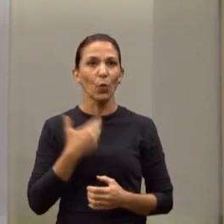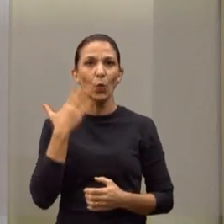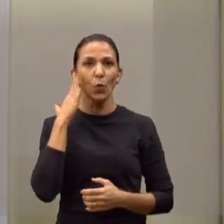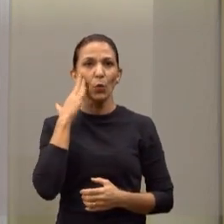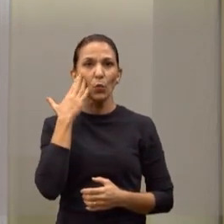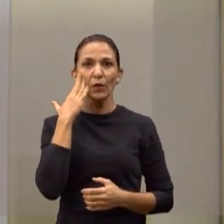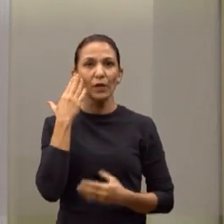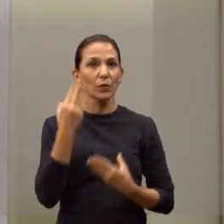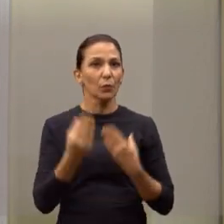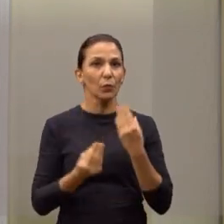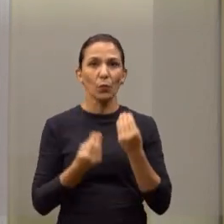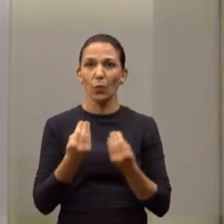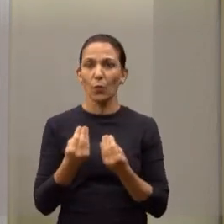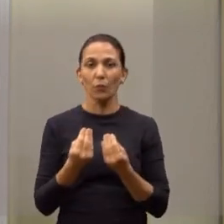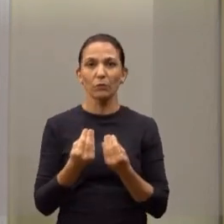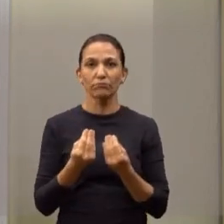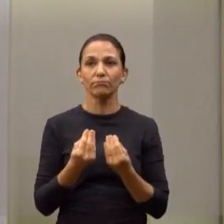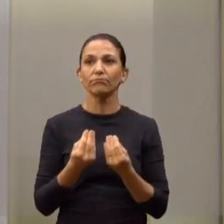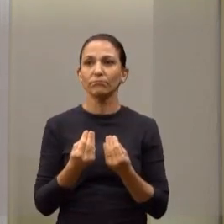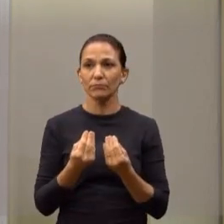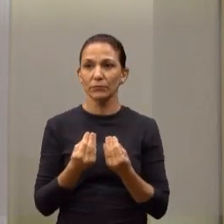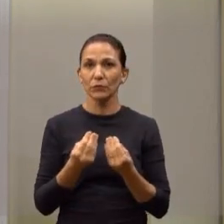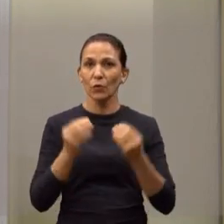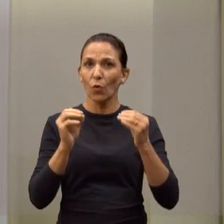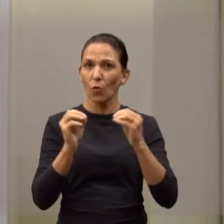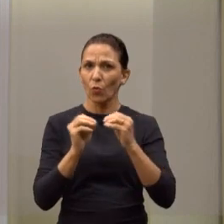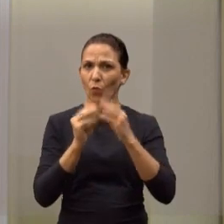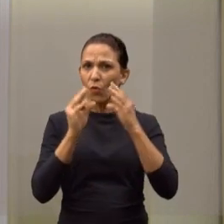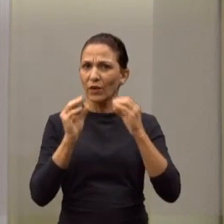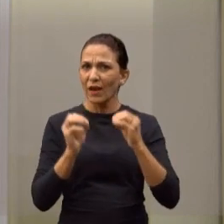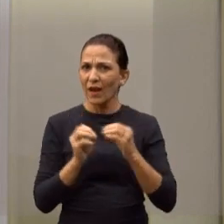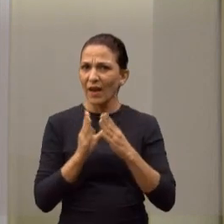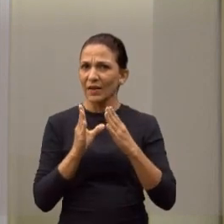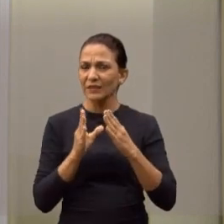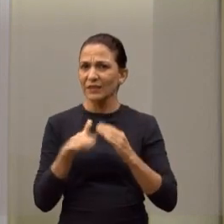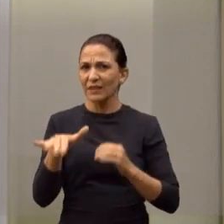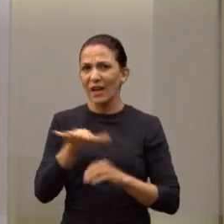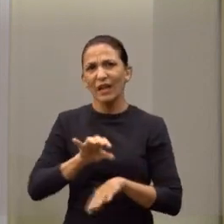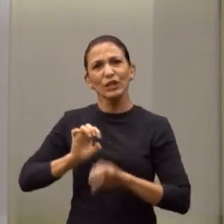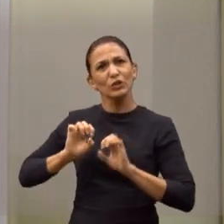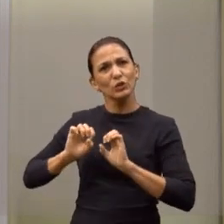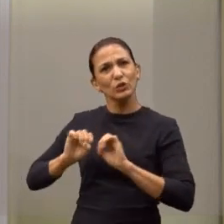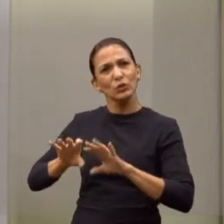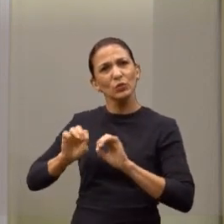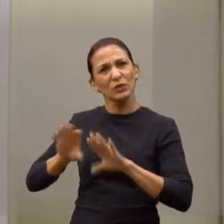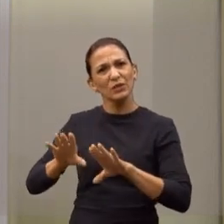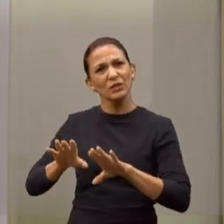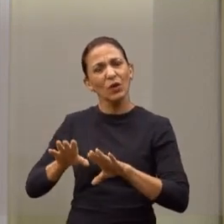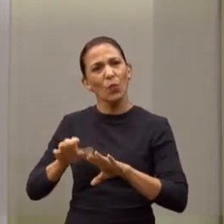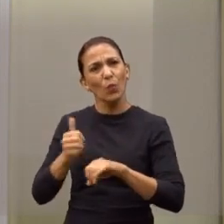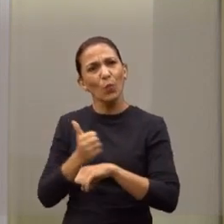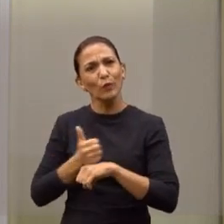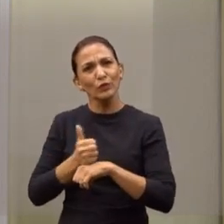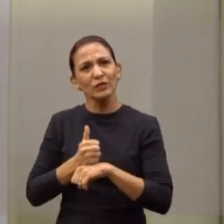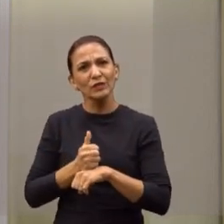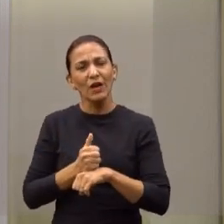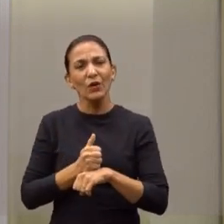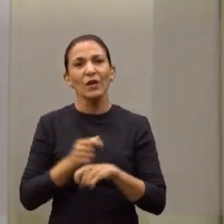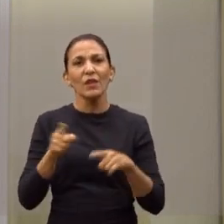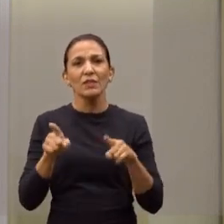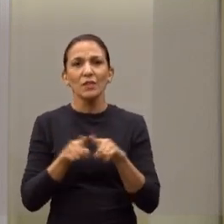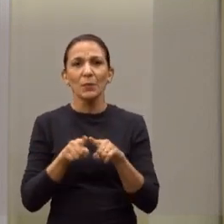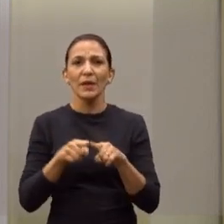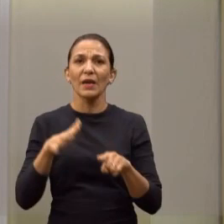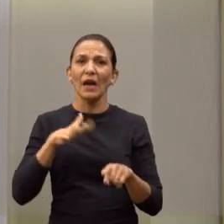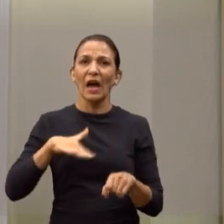Fabi Virgílio essas horas extras principalmente os educadores profissionais da educação e os profissionais da Saúde